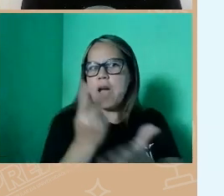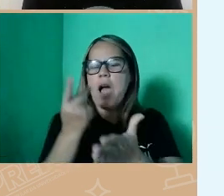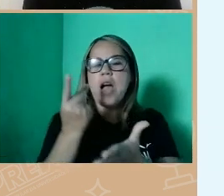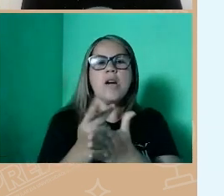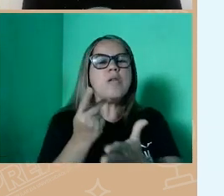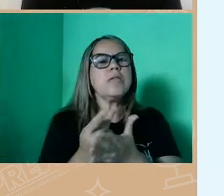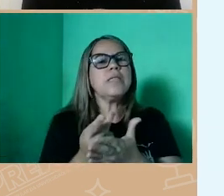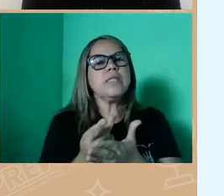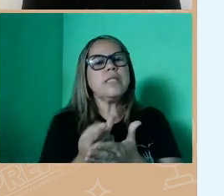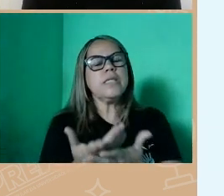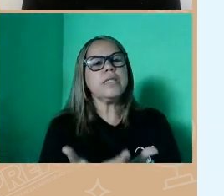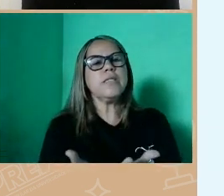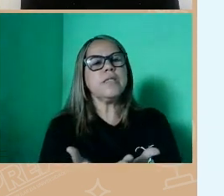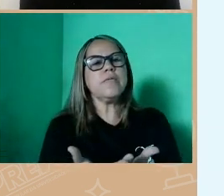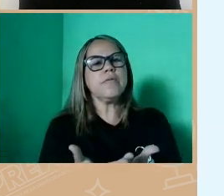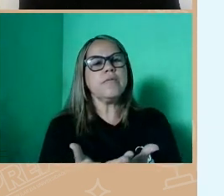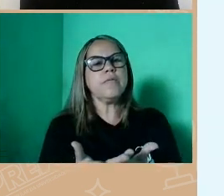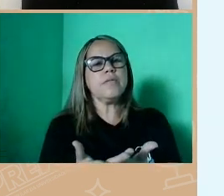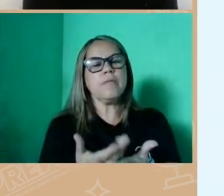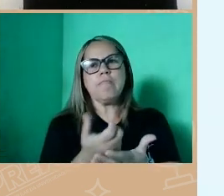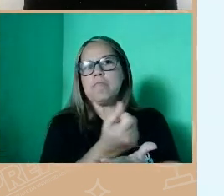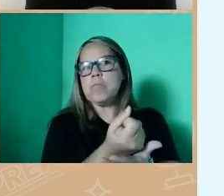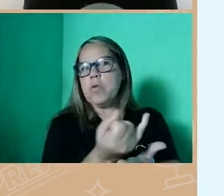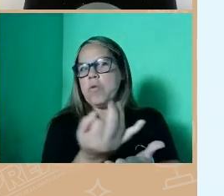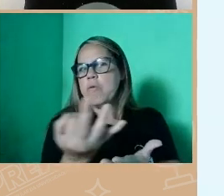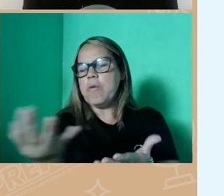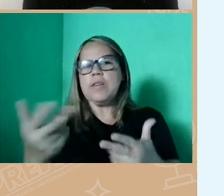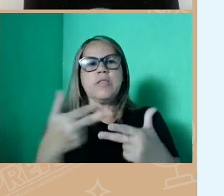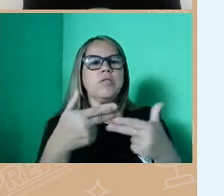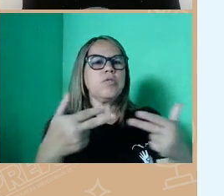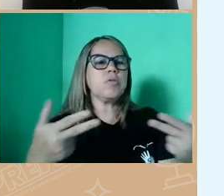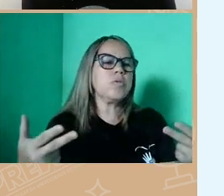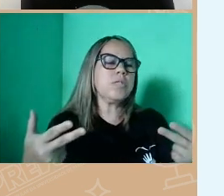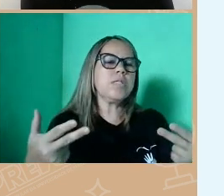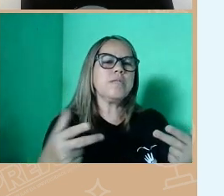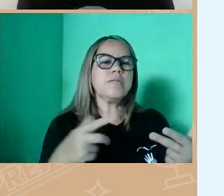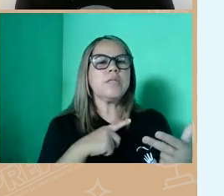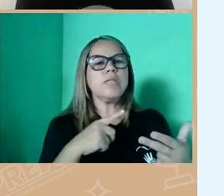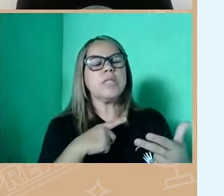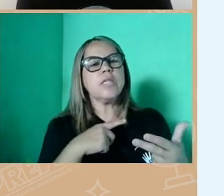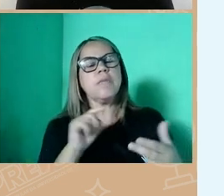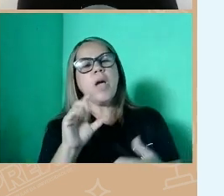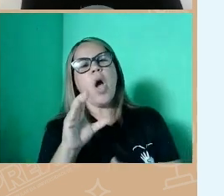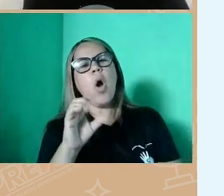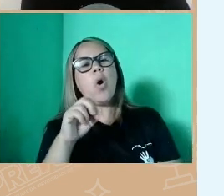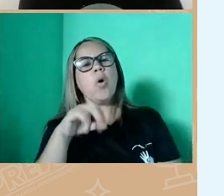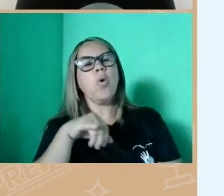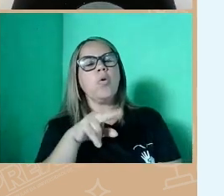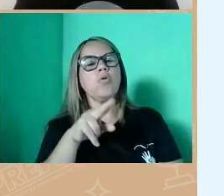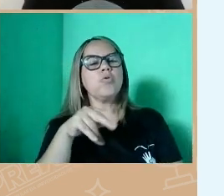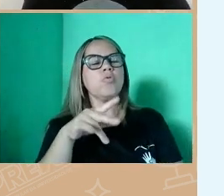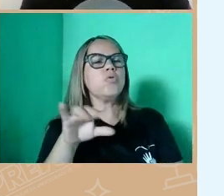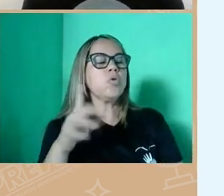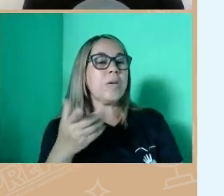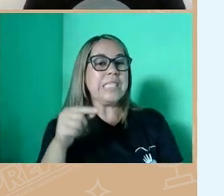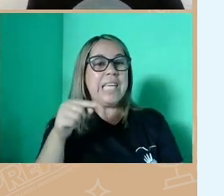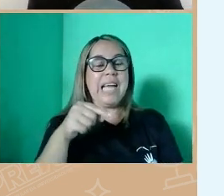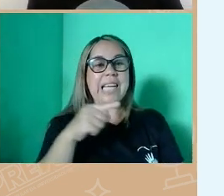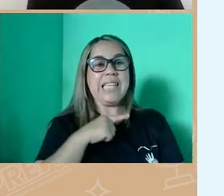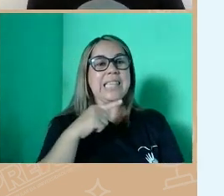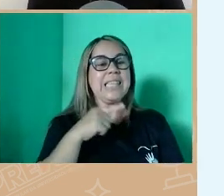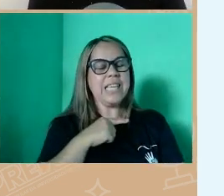acordo baseado em vários elementos, dentre eles as conjunções, aqui a gente está trabalhando com